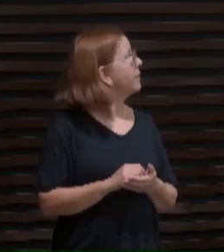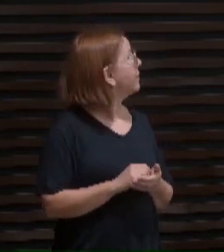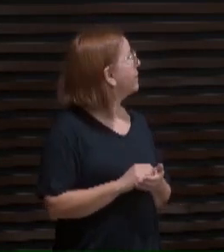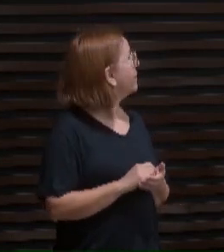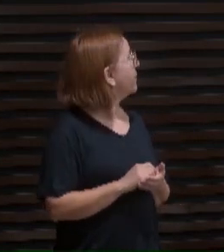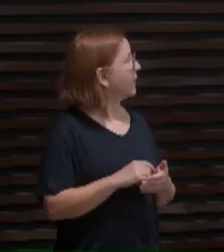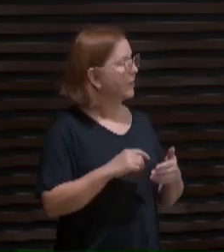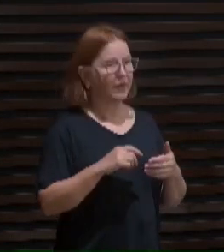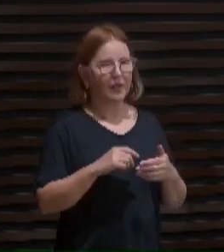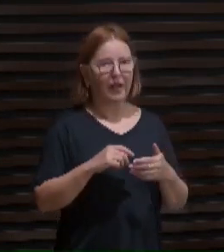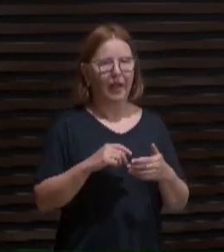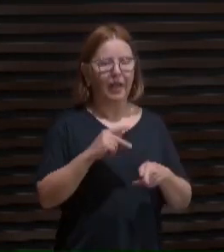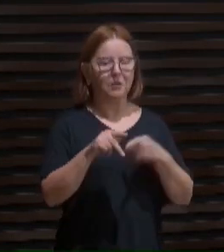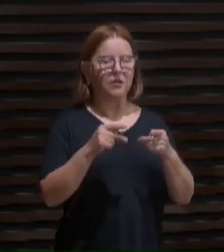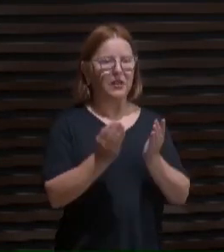estou rico,